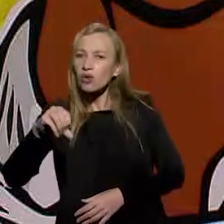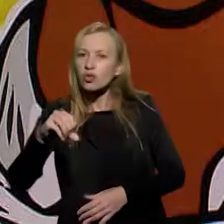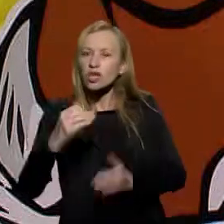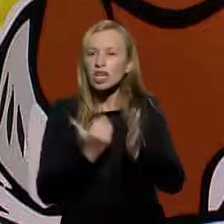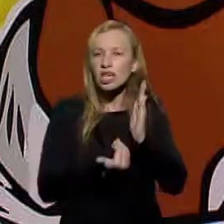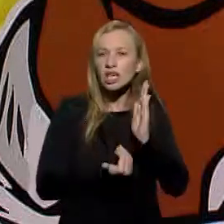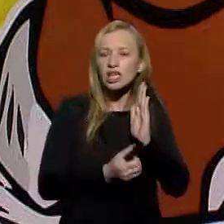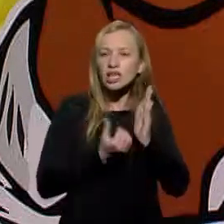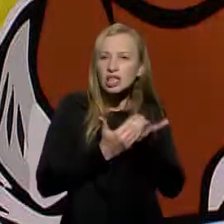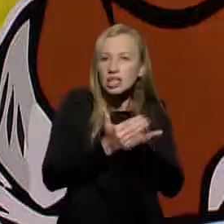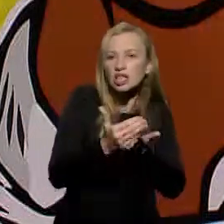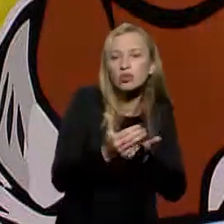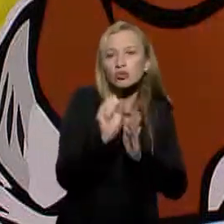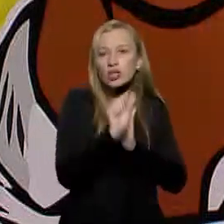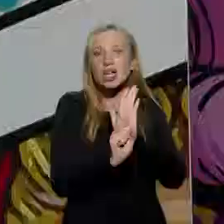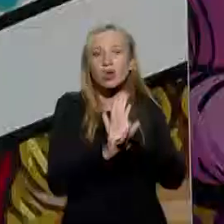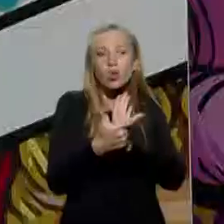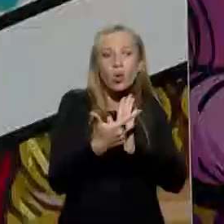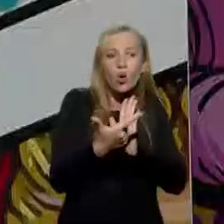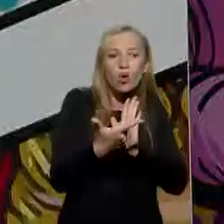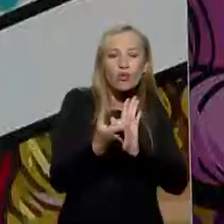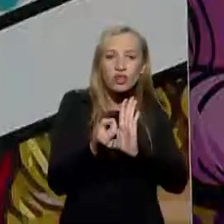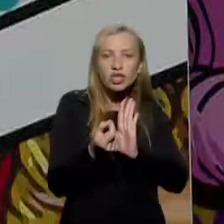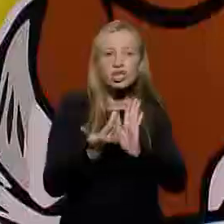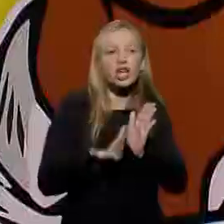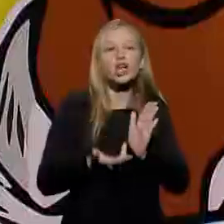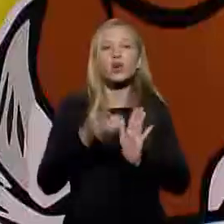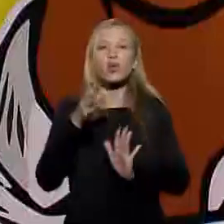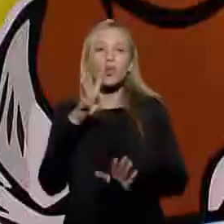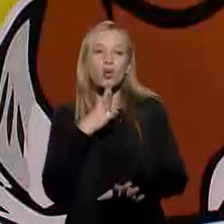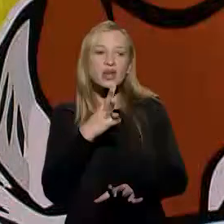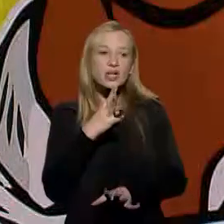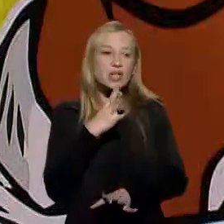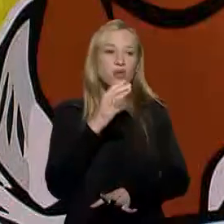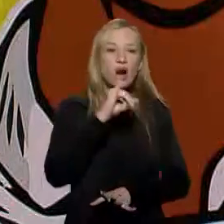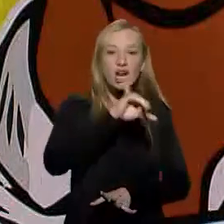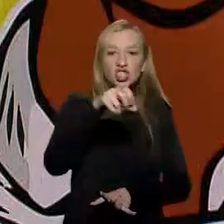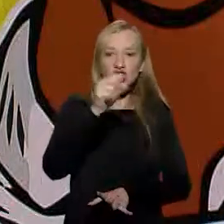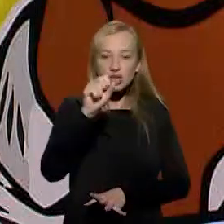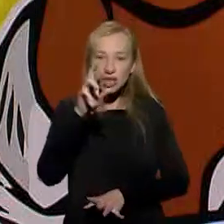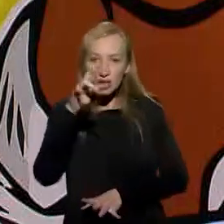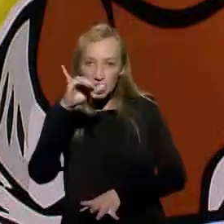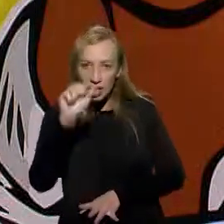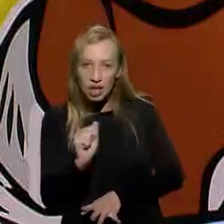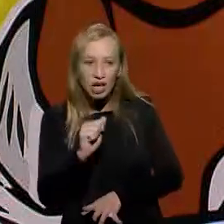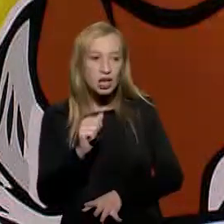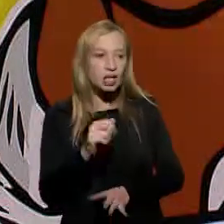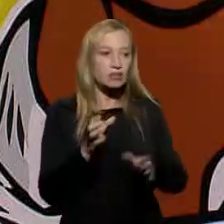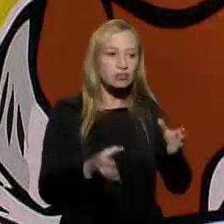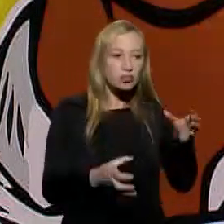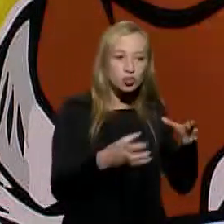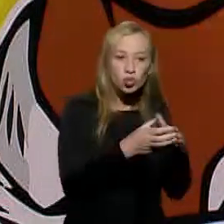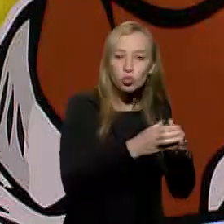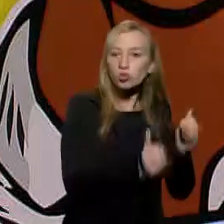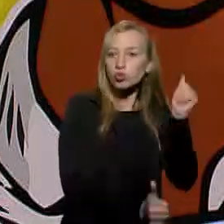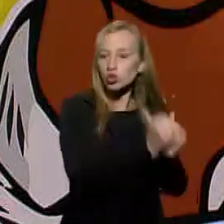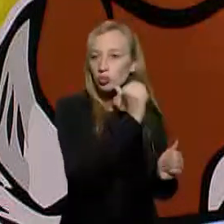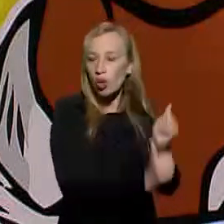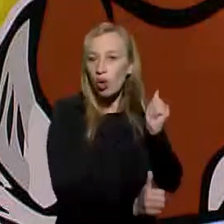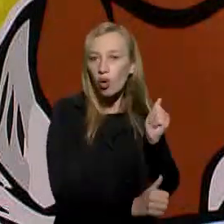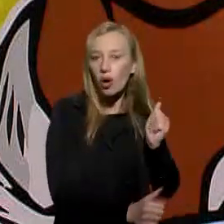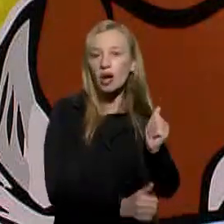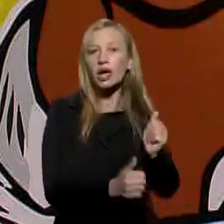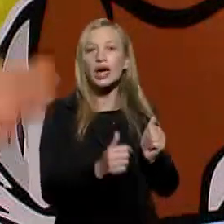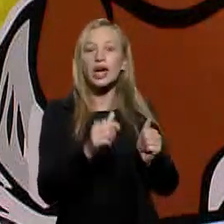20 e aí o curioso é que ele conheceu a jandira nesse time ela jogava uma posição